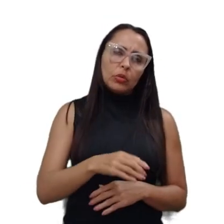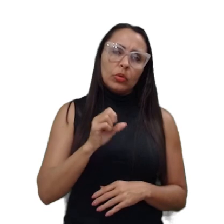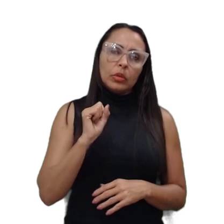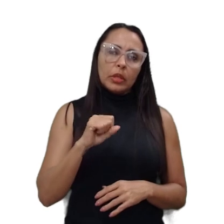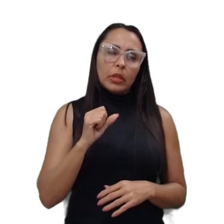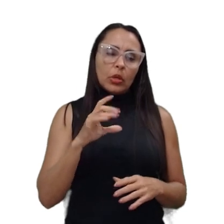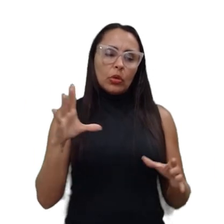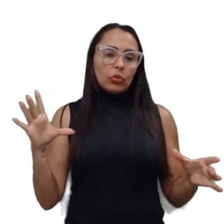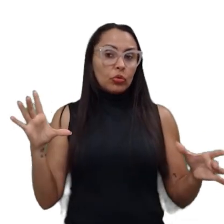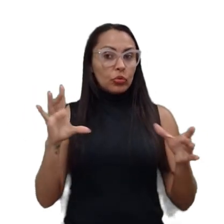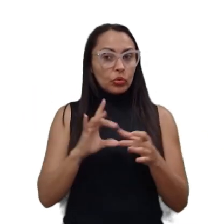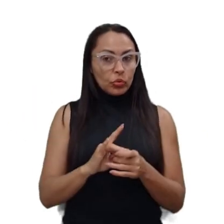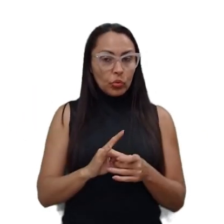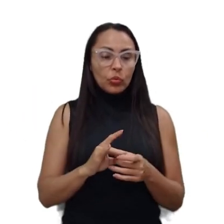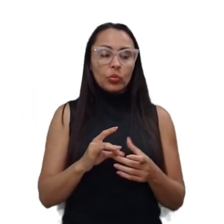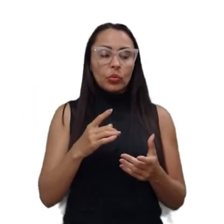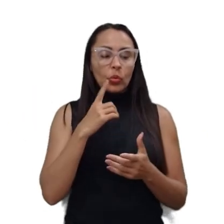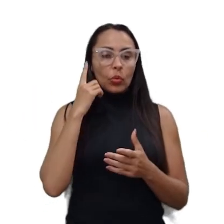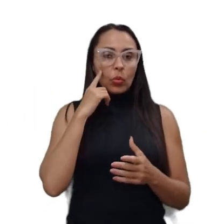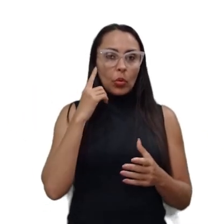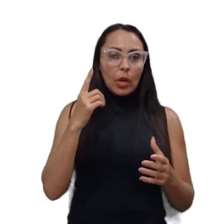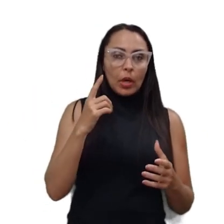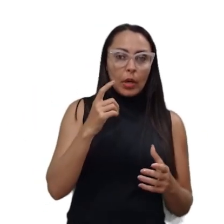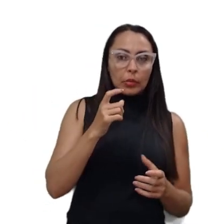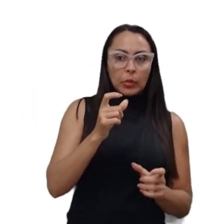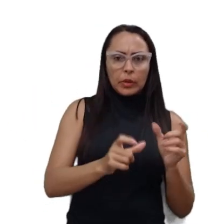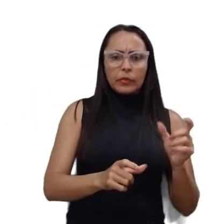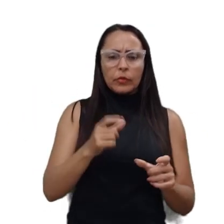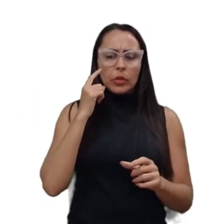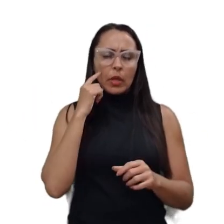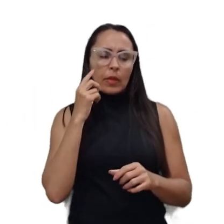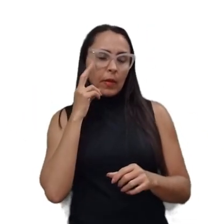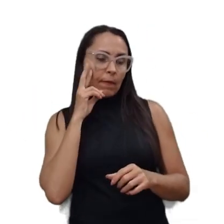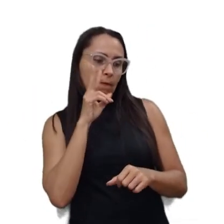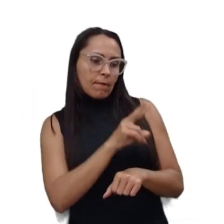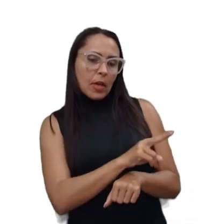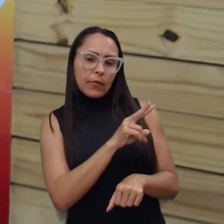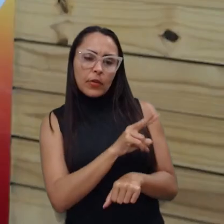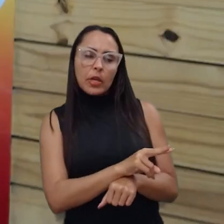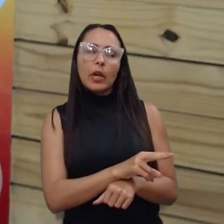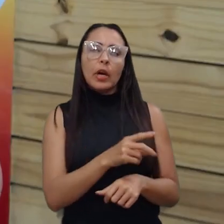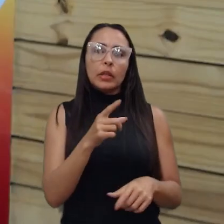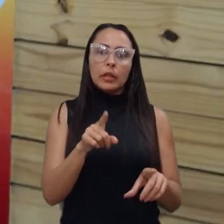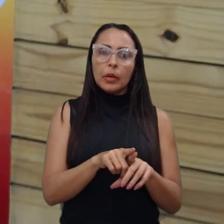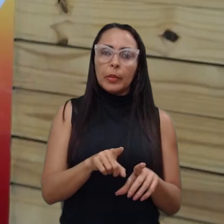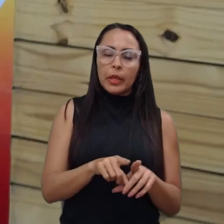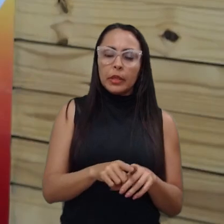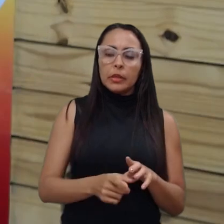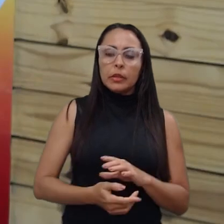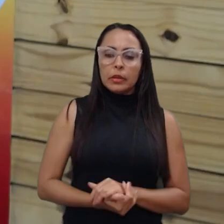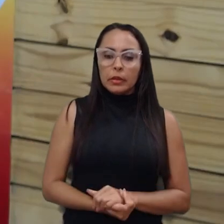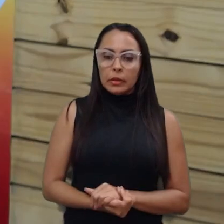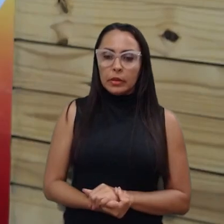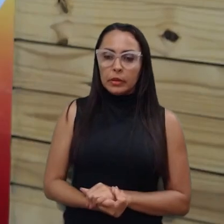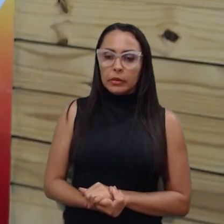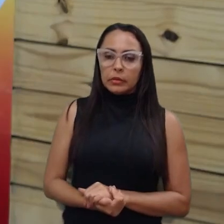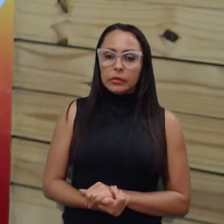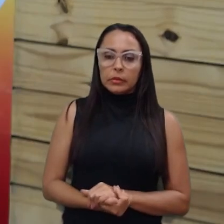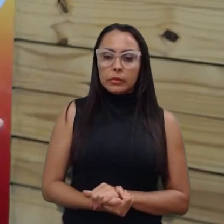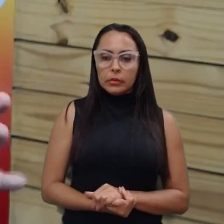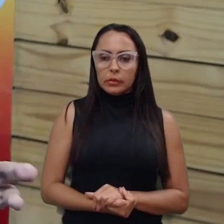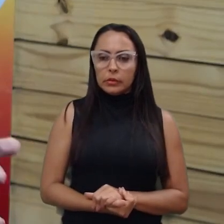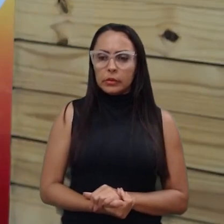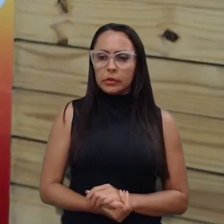junto com a equipe, você vai tentar monitorar esses potenciais riscos